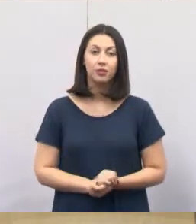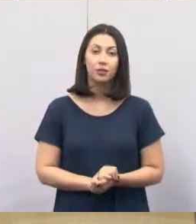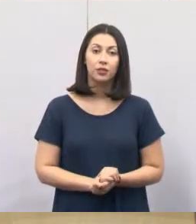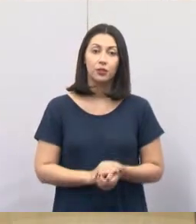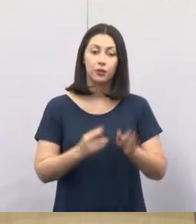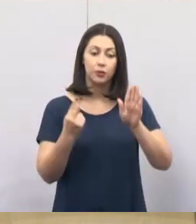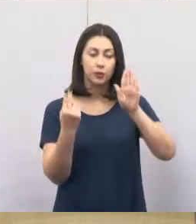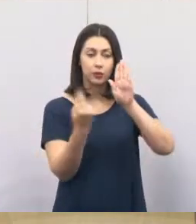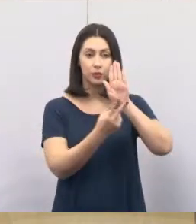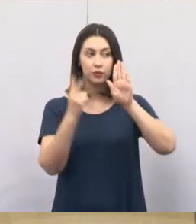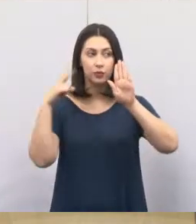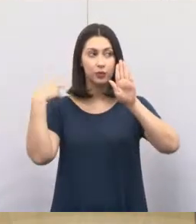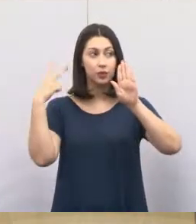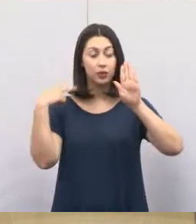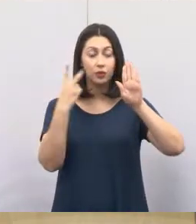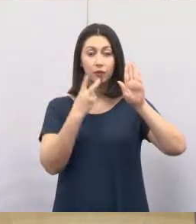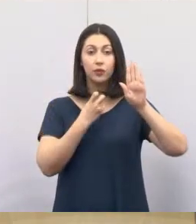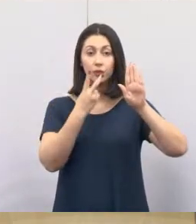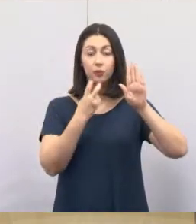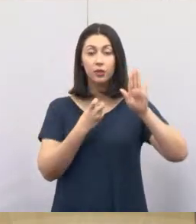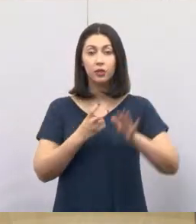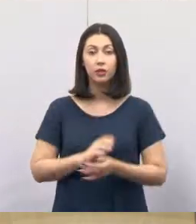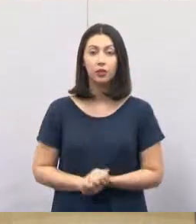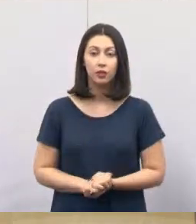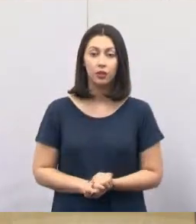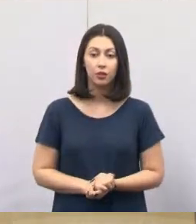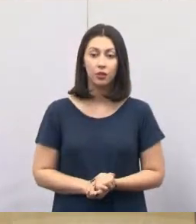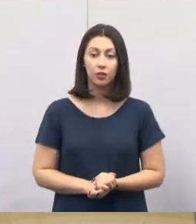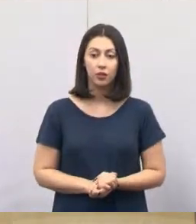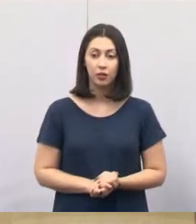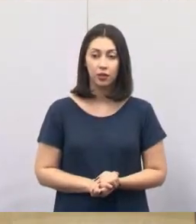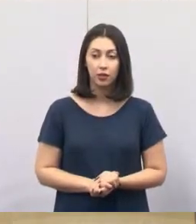manifestação. Autoria, vereador Valmir do Parque, Meia Lua.